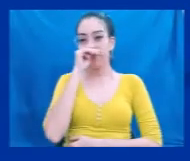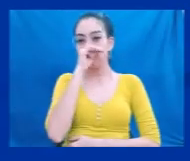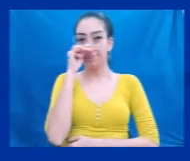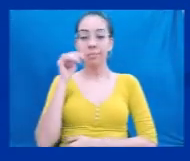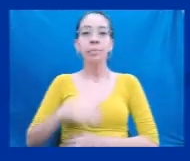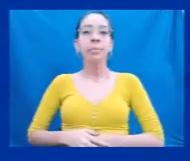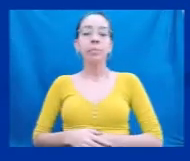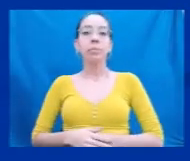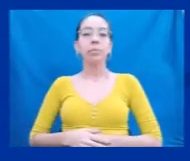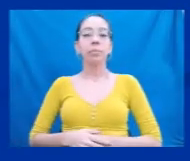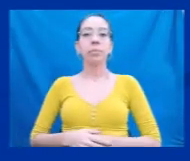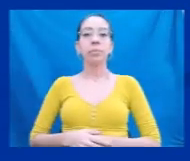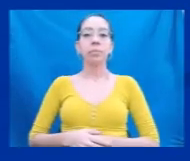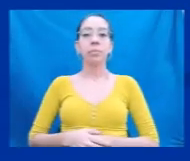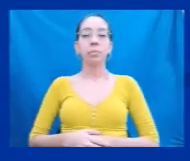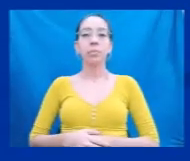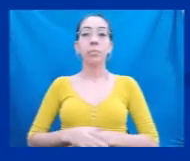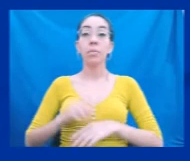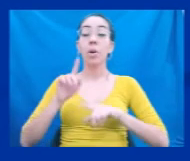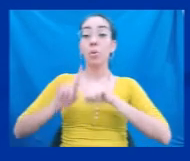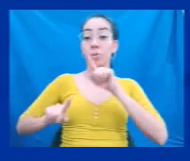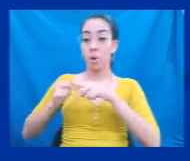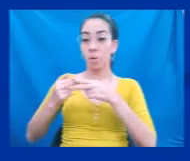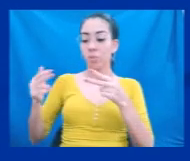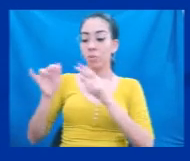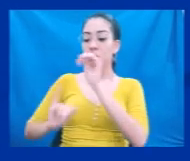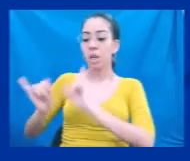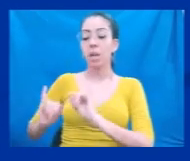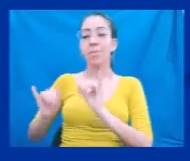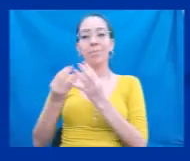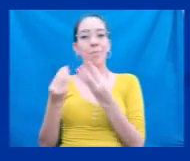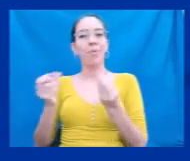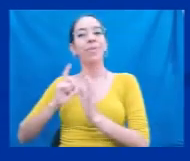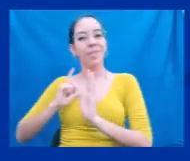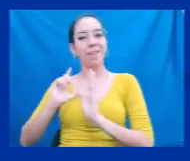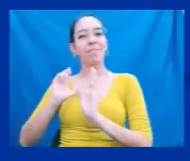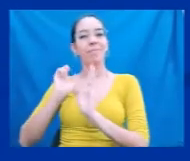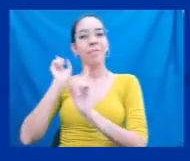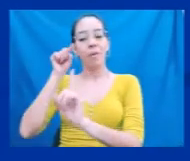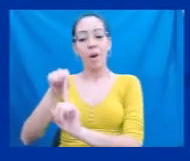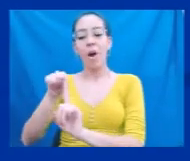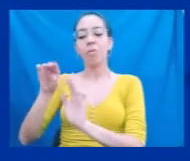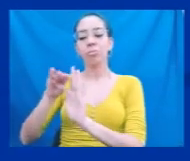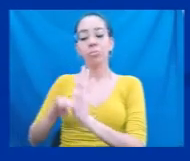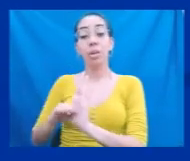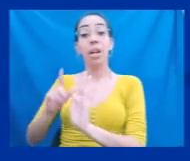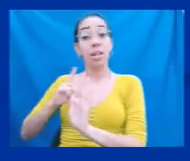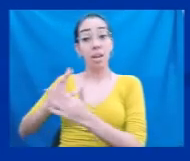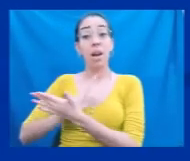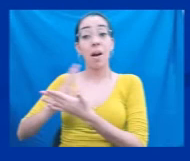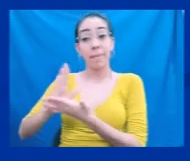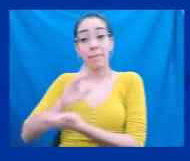Então, muitos dos produtos químicos utilizados em laboratório têm propriedades específicas e muitos são de alguma maneira nocivas